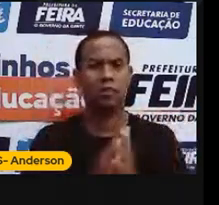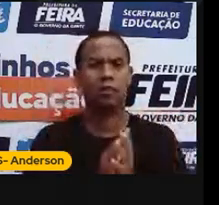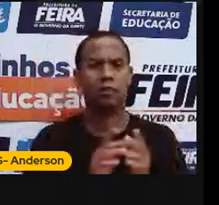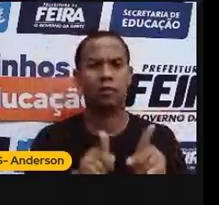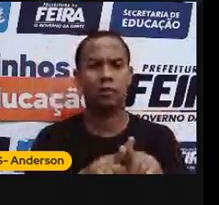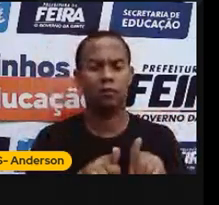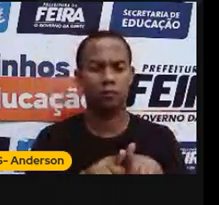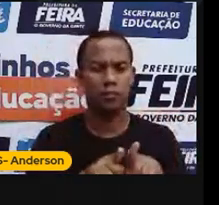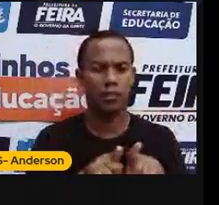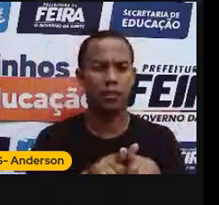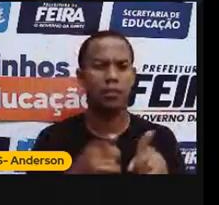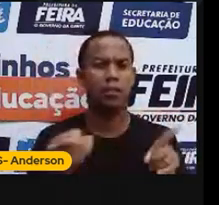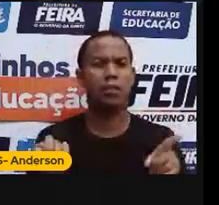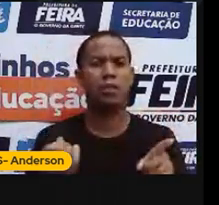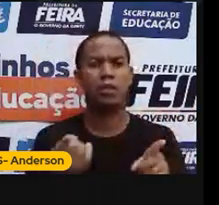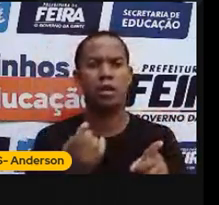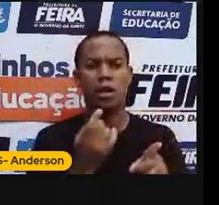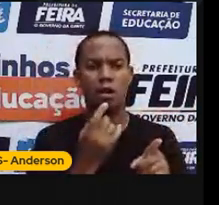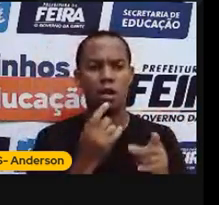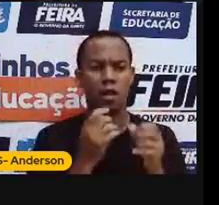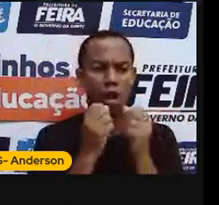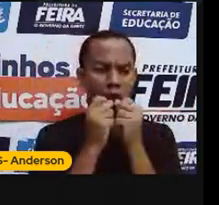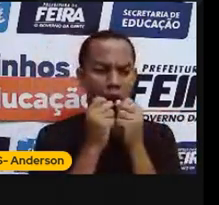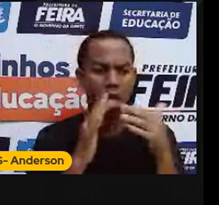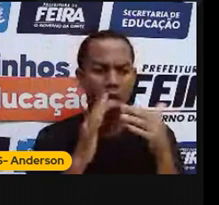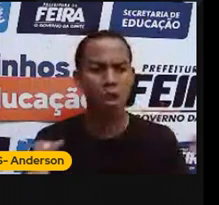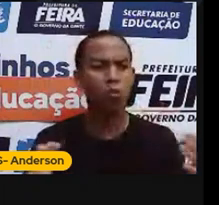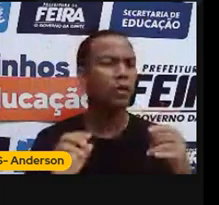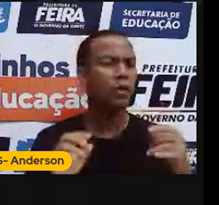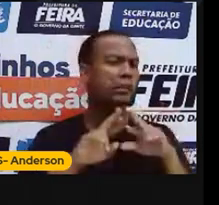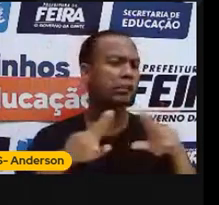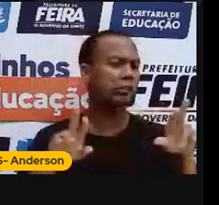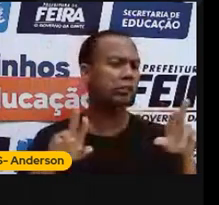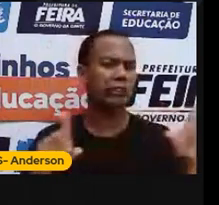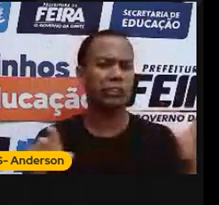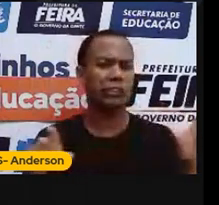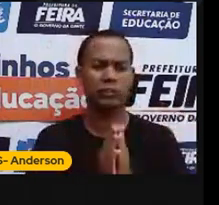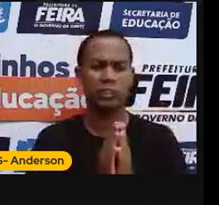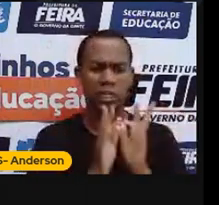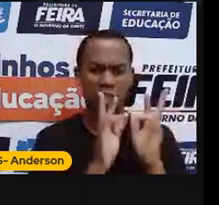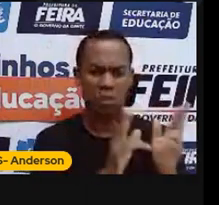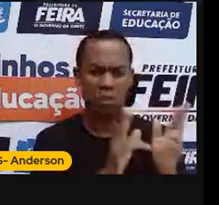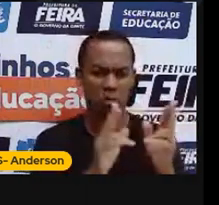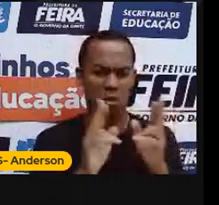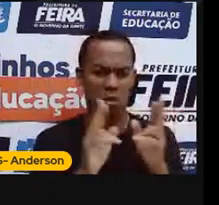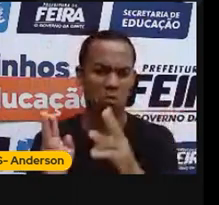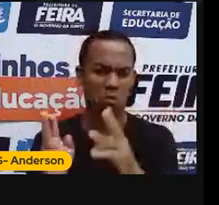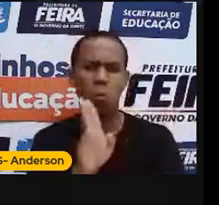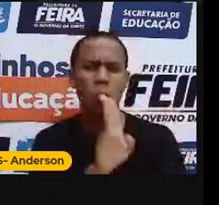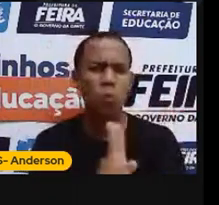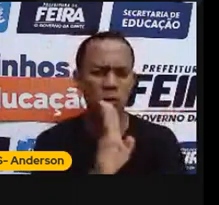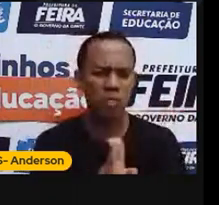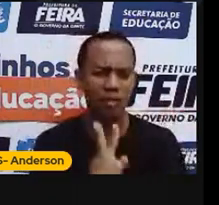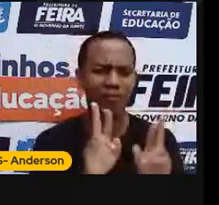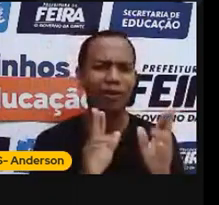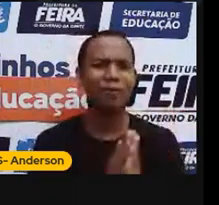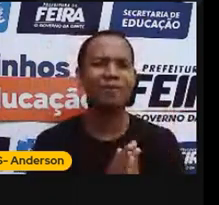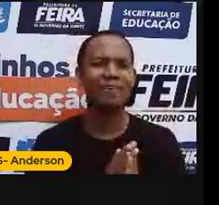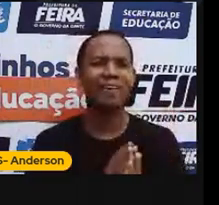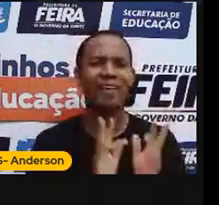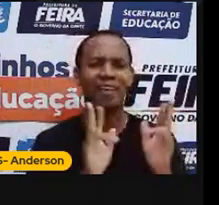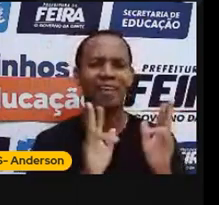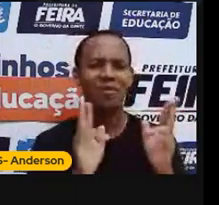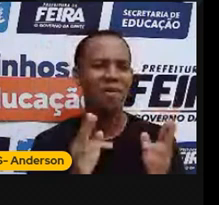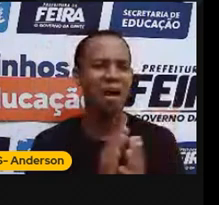idioma, ele é a língua falada por eles, não é a mesma língua, não é uniforme, existem